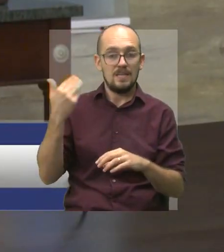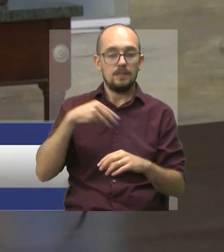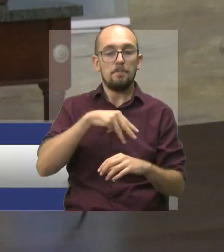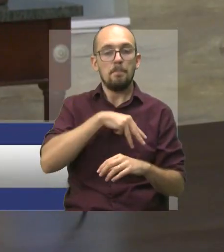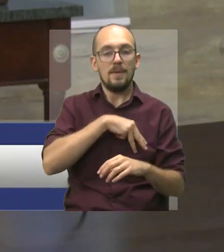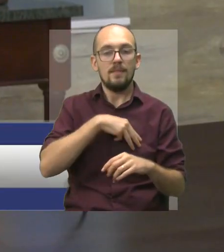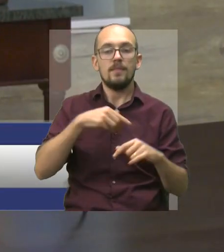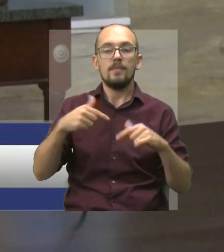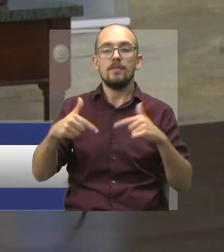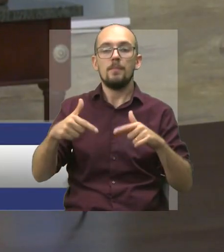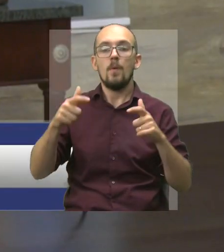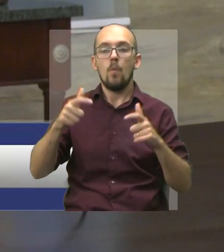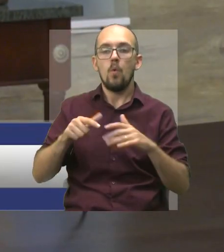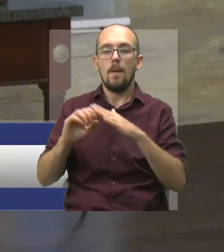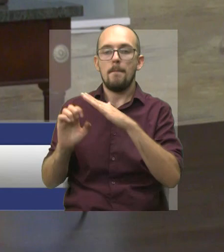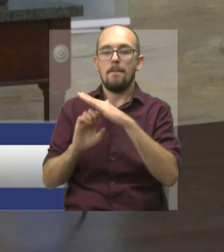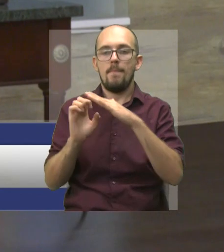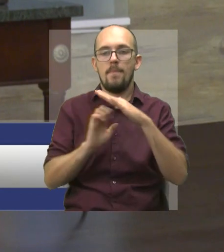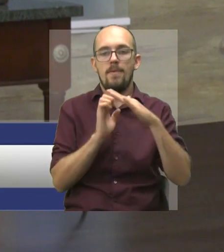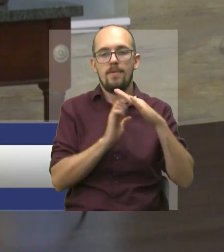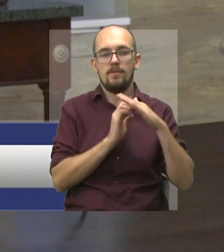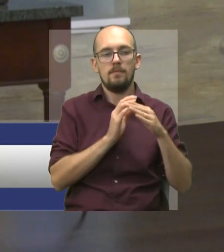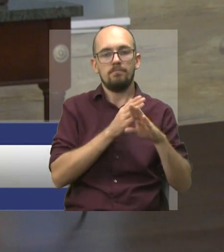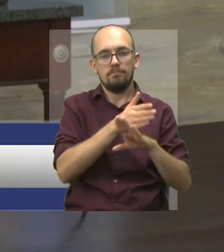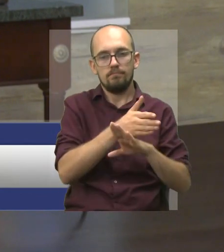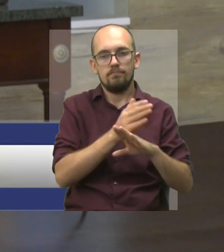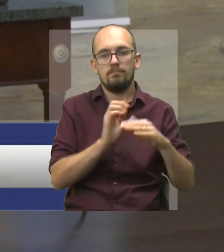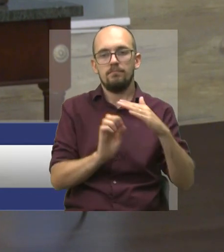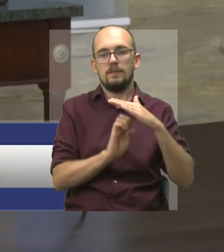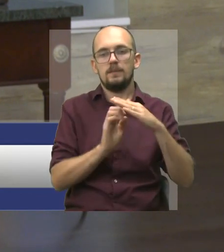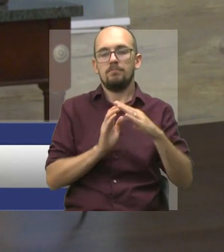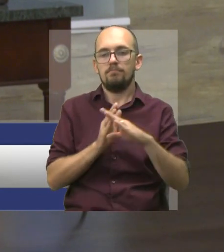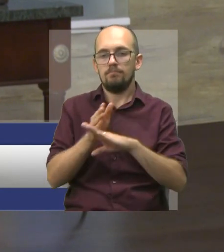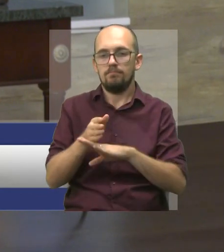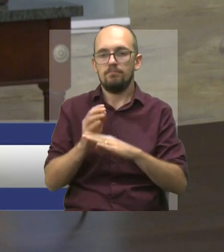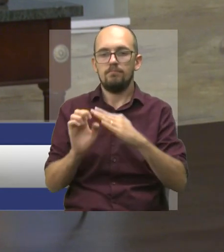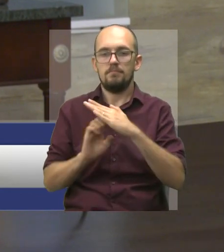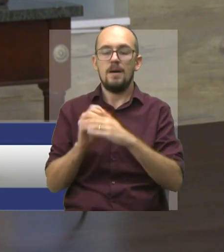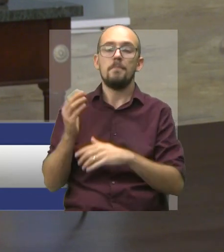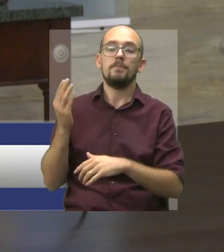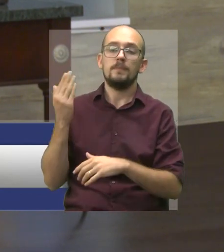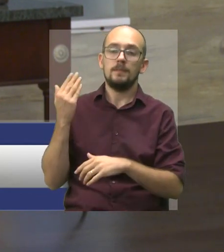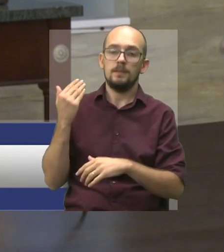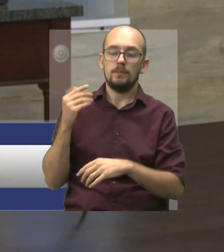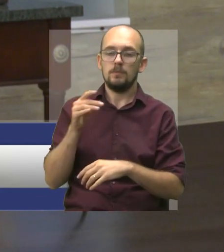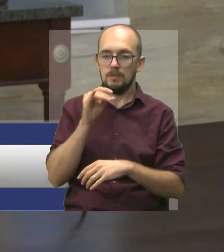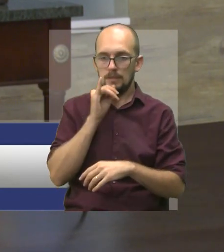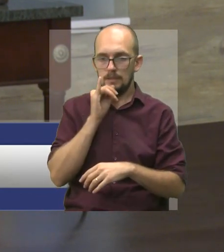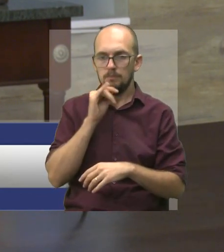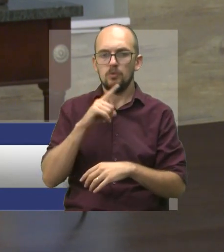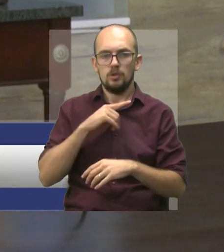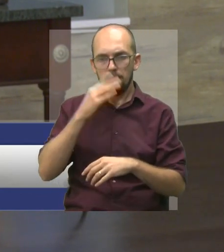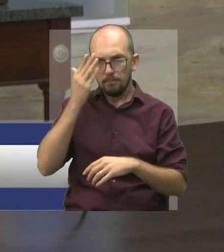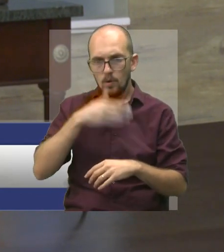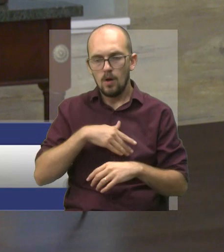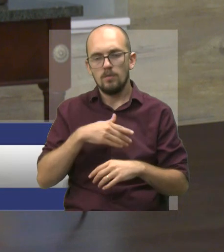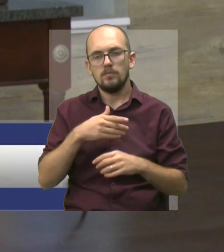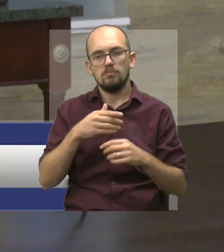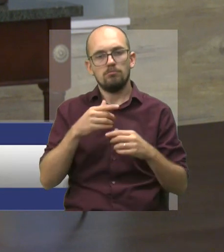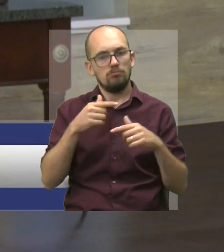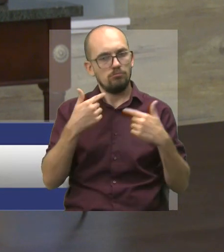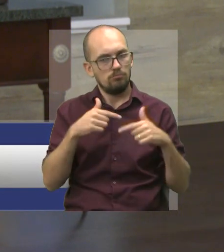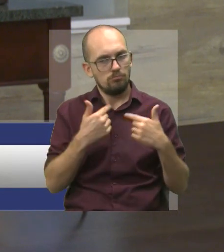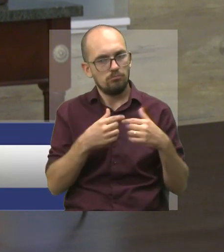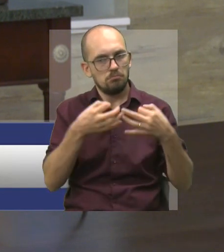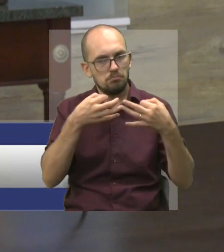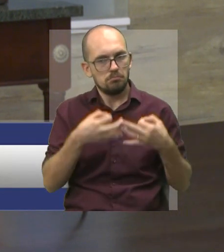em empresas e recebia de empresa. Então, esse tempo, se comprovasse esse tipo de situação, poderia se